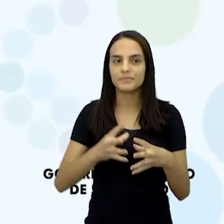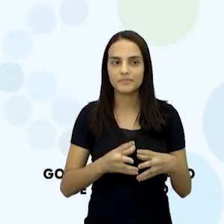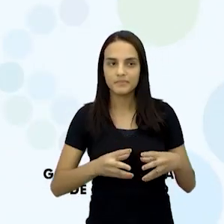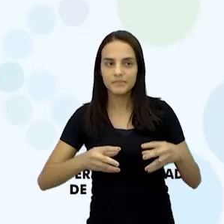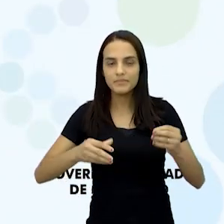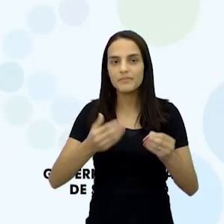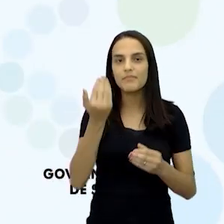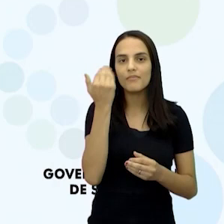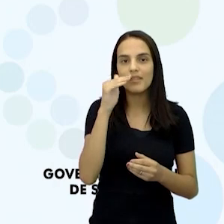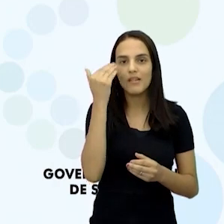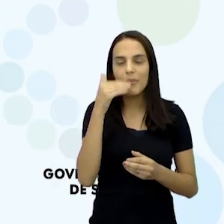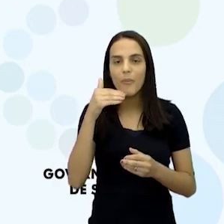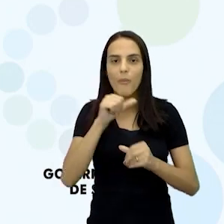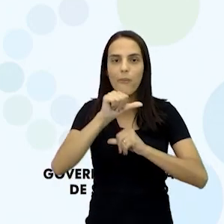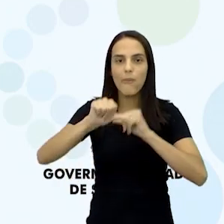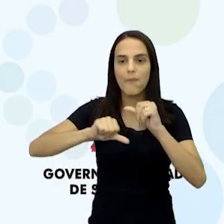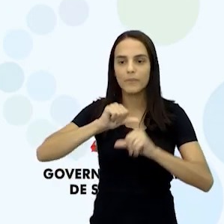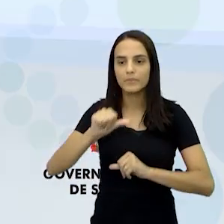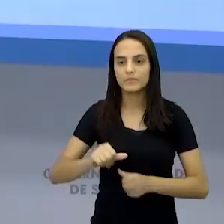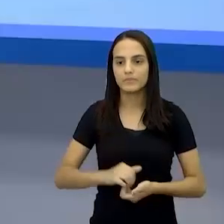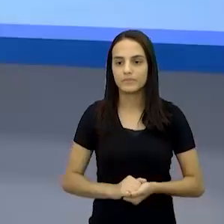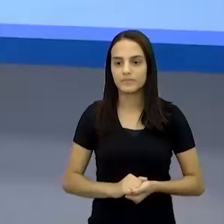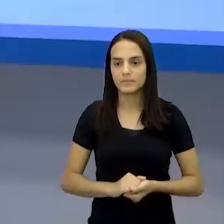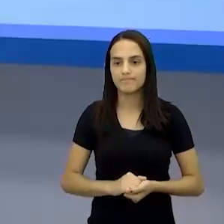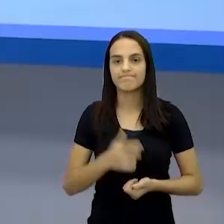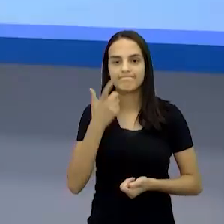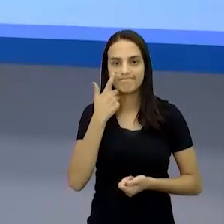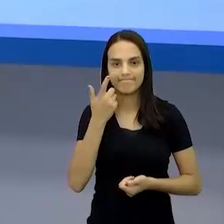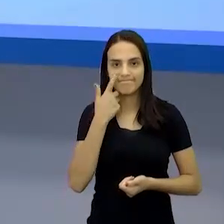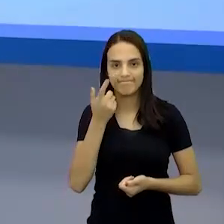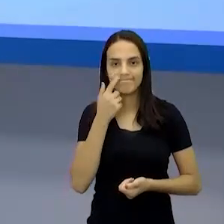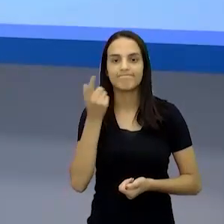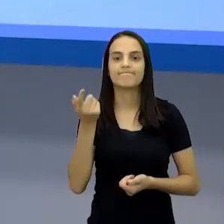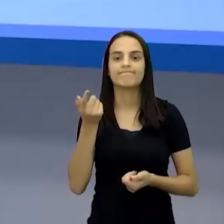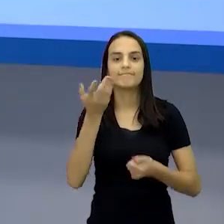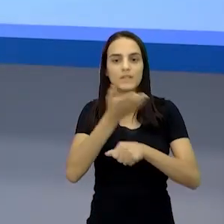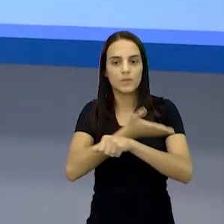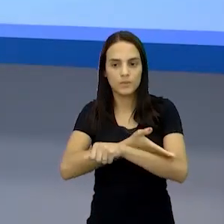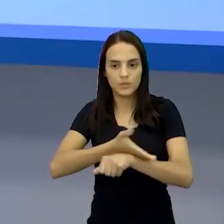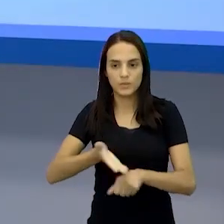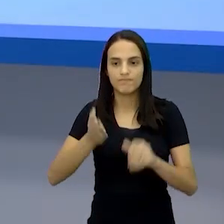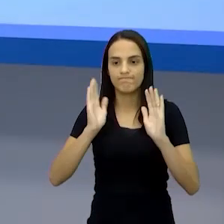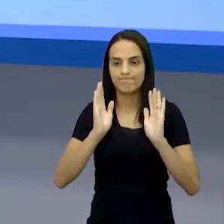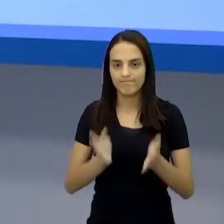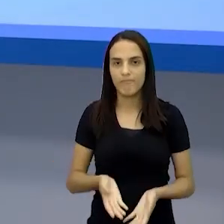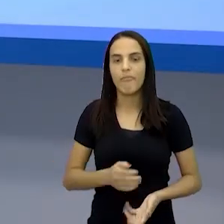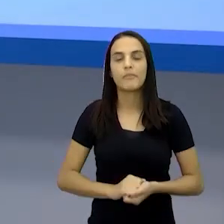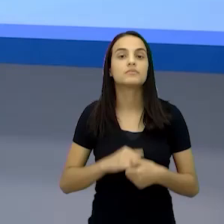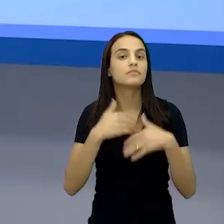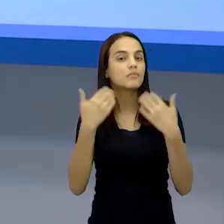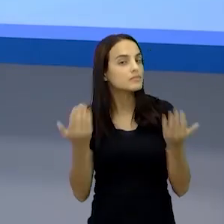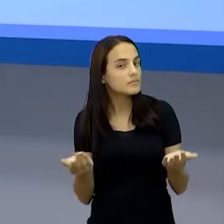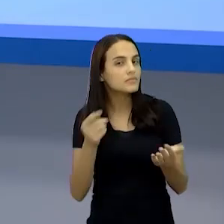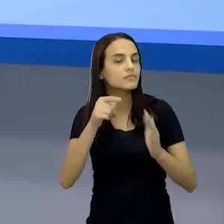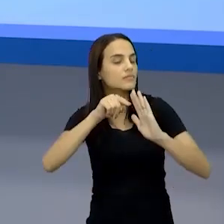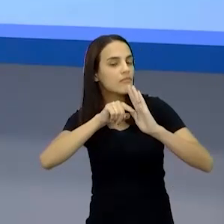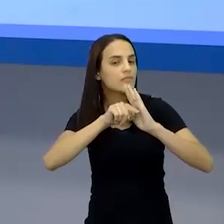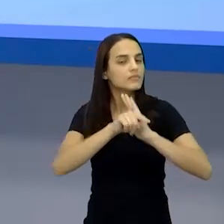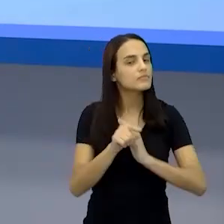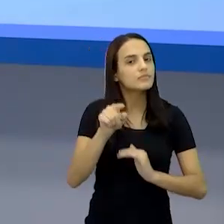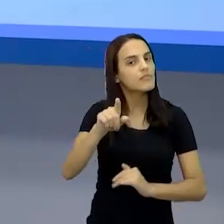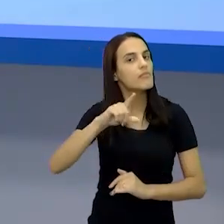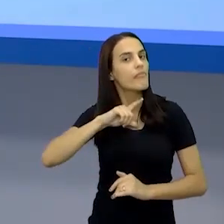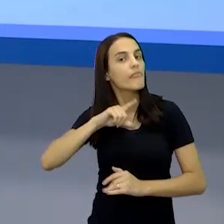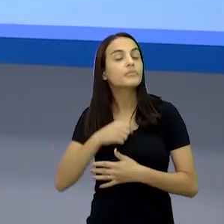essa transformação, tá certo? Então sempre, né, vocês vão já se habituando, né, qual aprofundamento que você está, né,